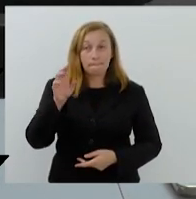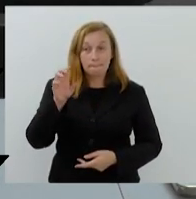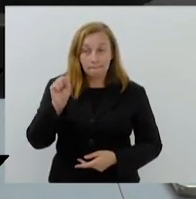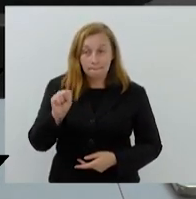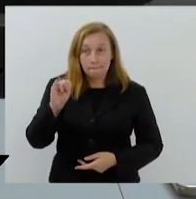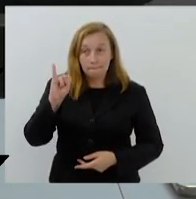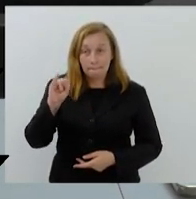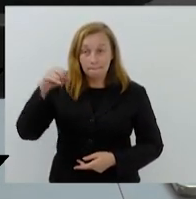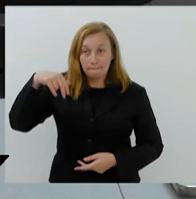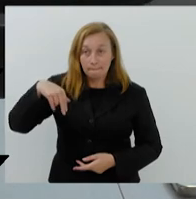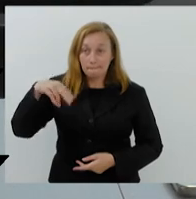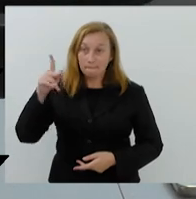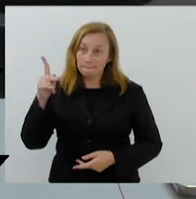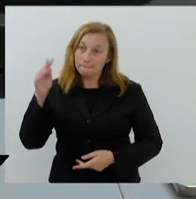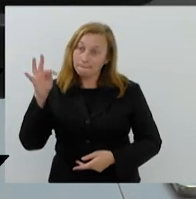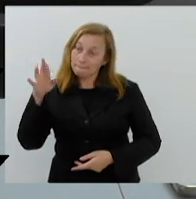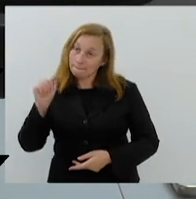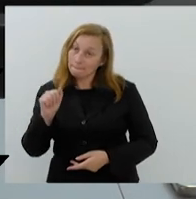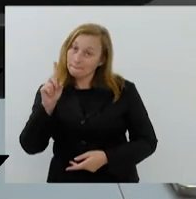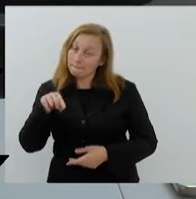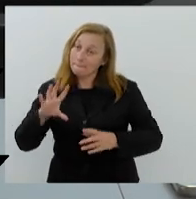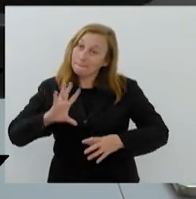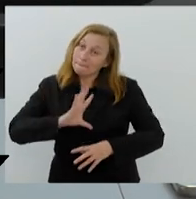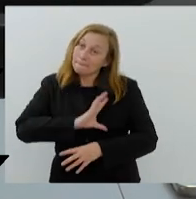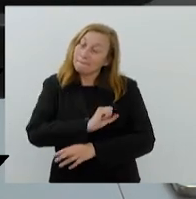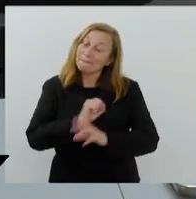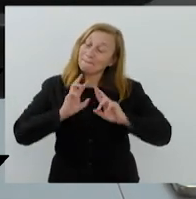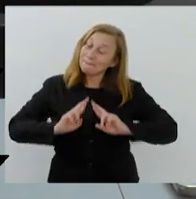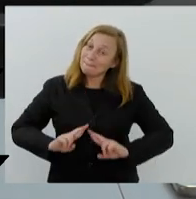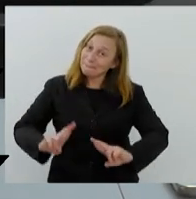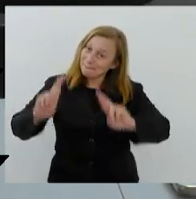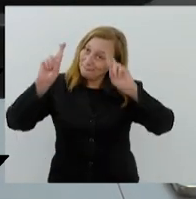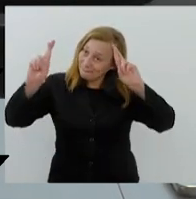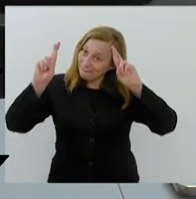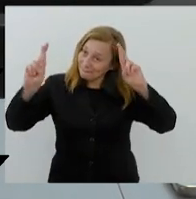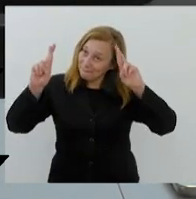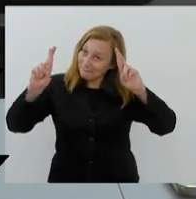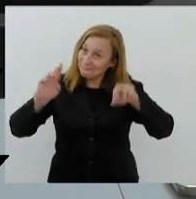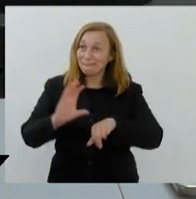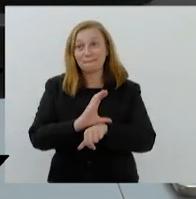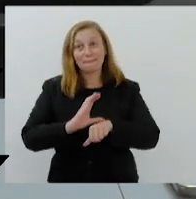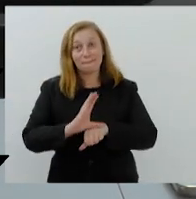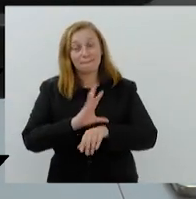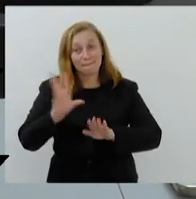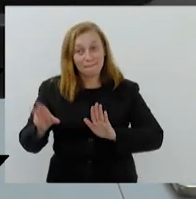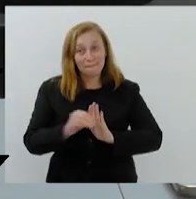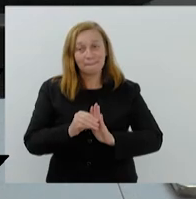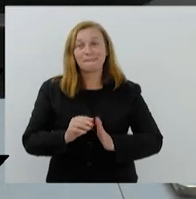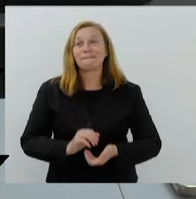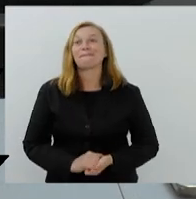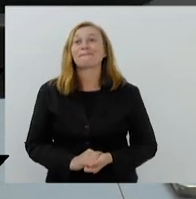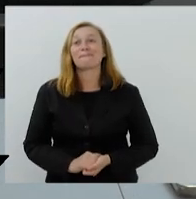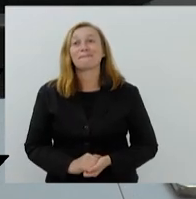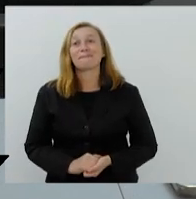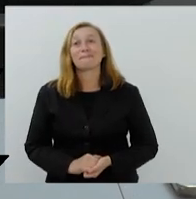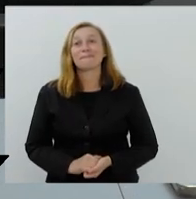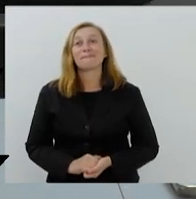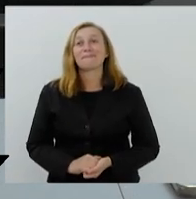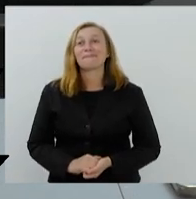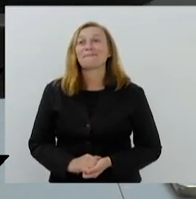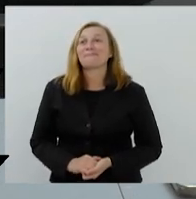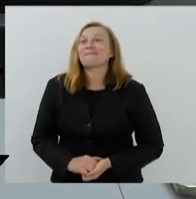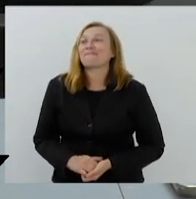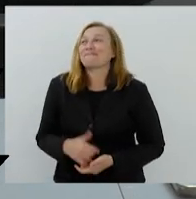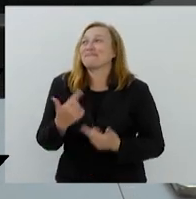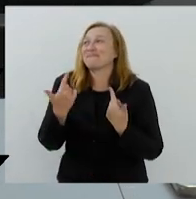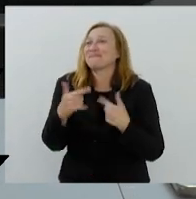quase amor. Então, nessa esperança, pela constitucionalidade com emenda. Olha, eu acho essa... Ia ajudar essa, bastante.